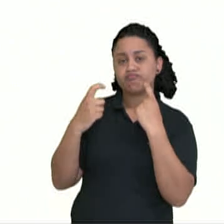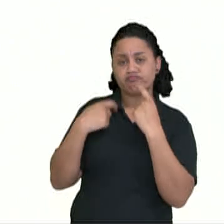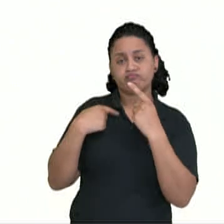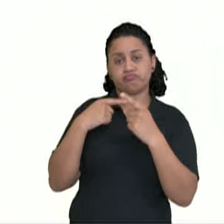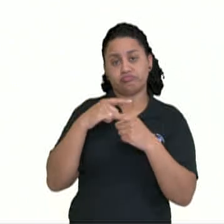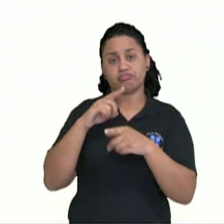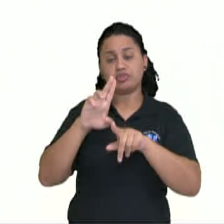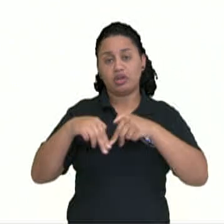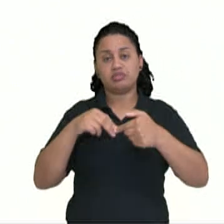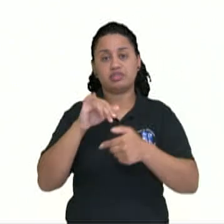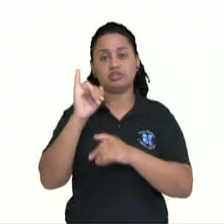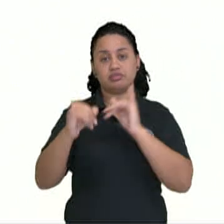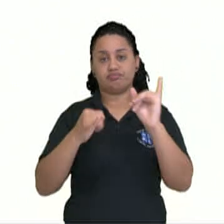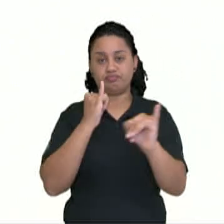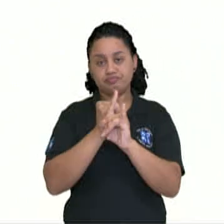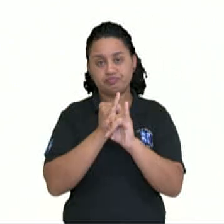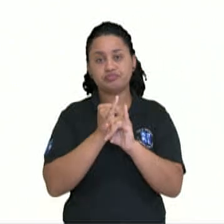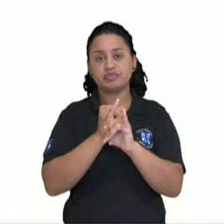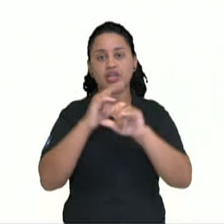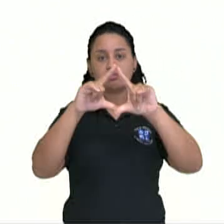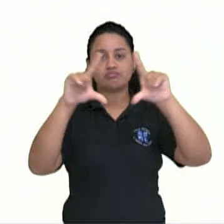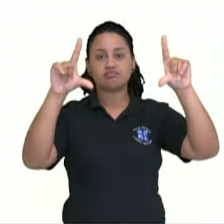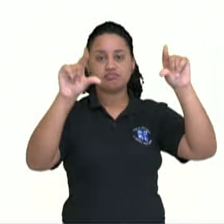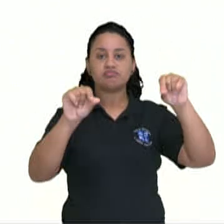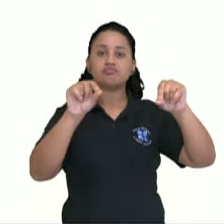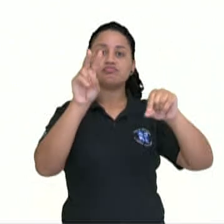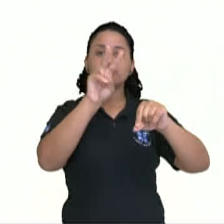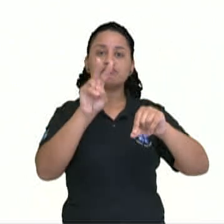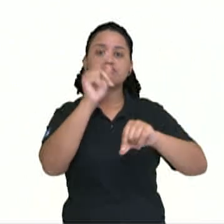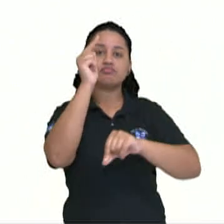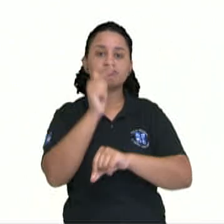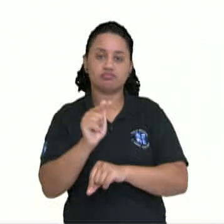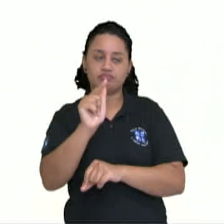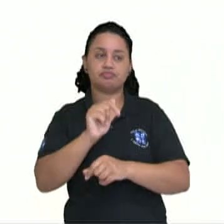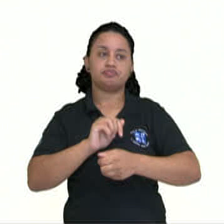os serviços. Estamos relendo um trecho da notícia.